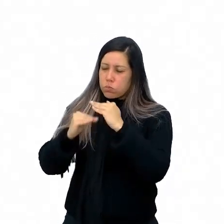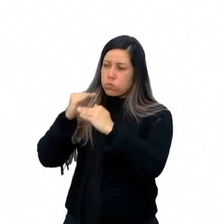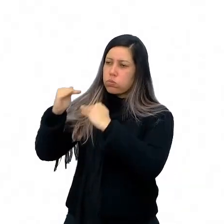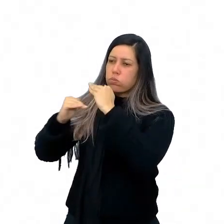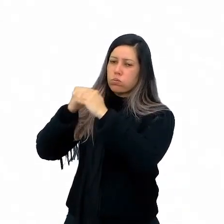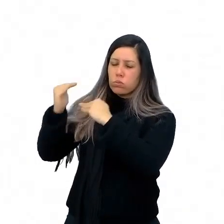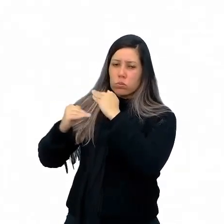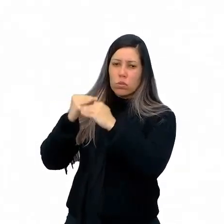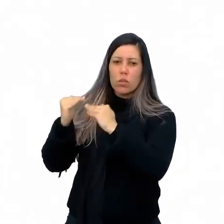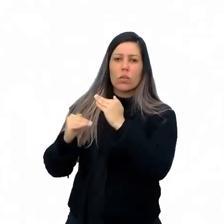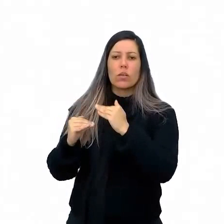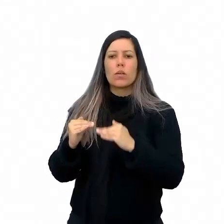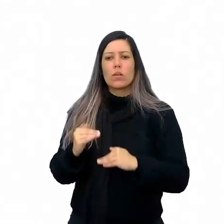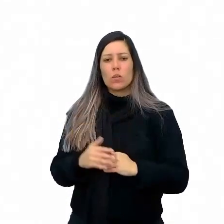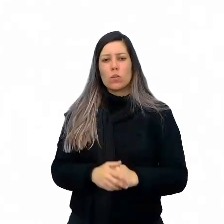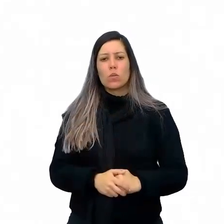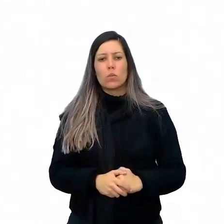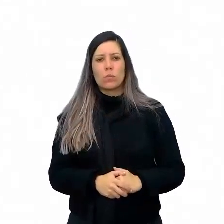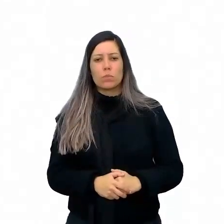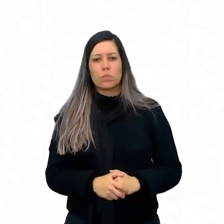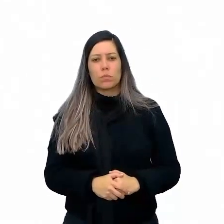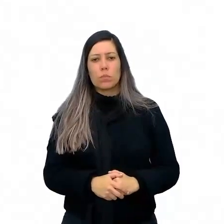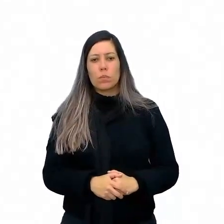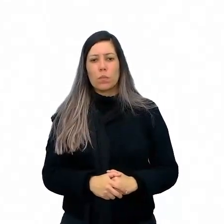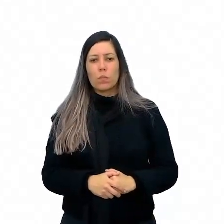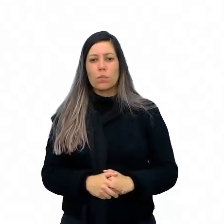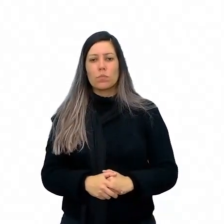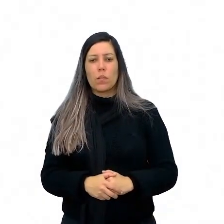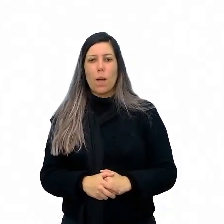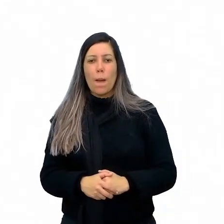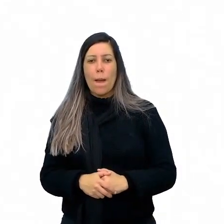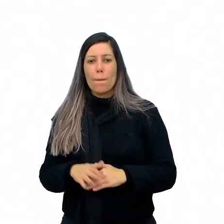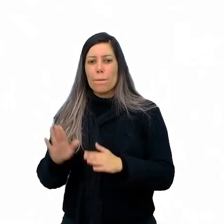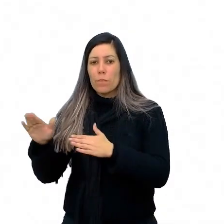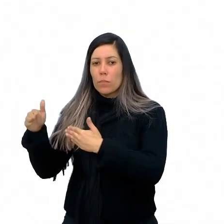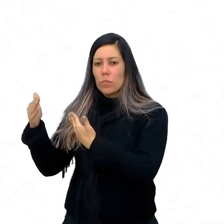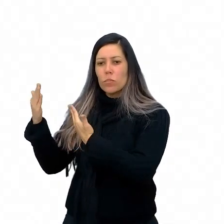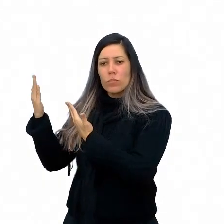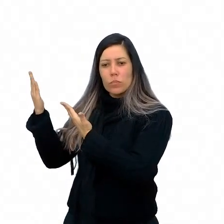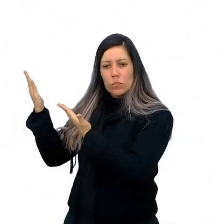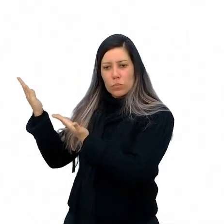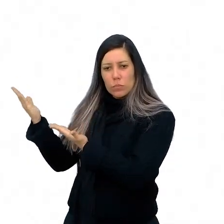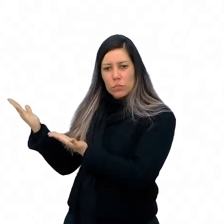obviamente, a unidade temática das quais eles fazem parte. Bom, pegando